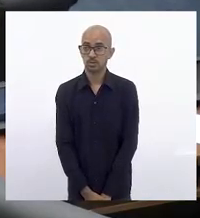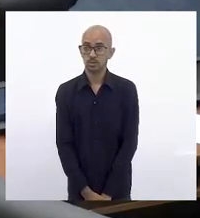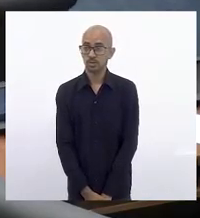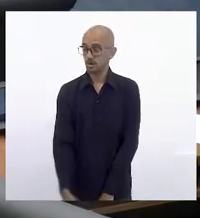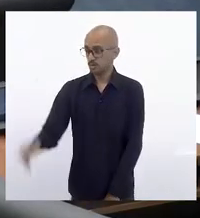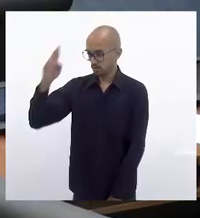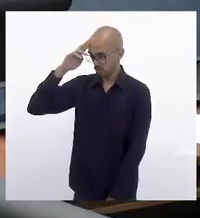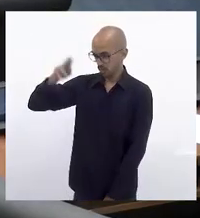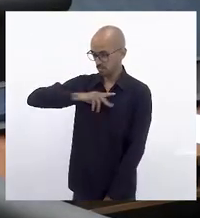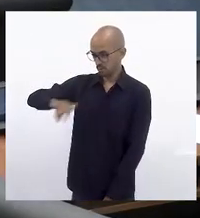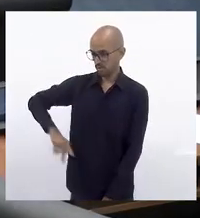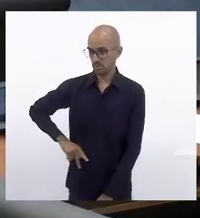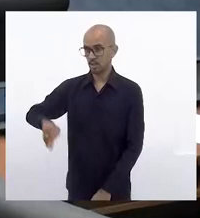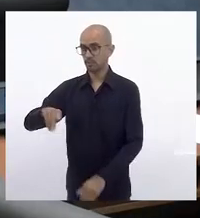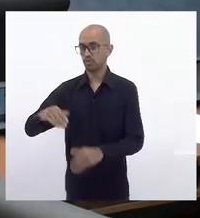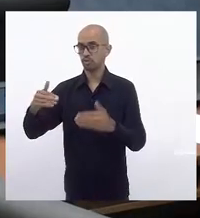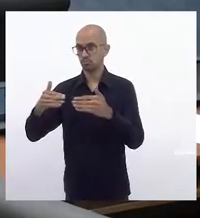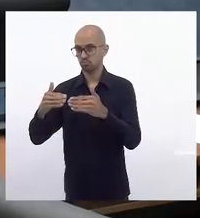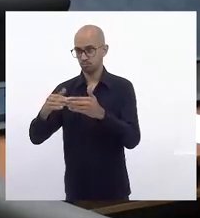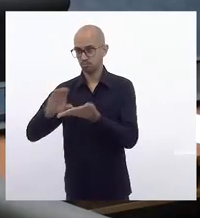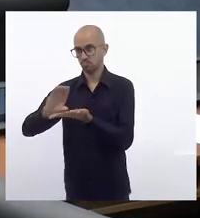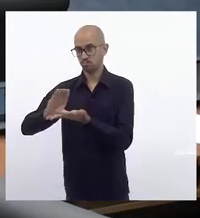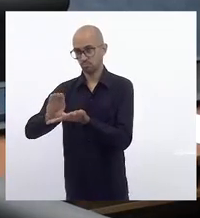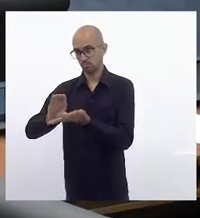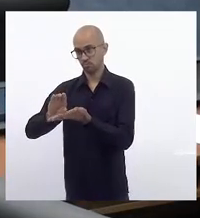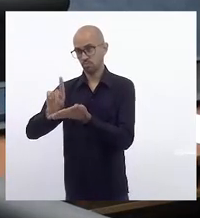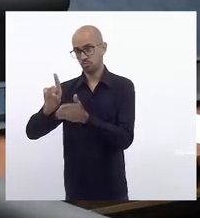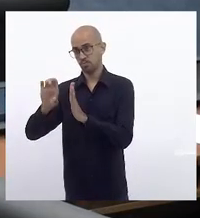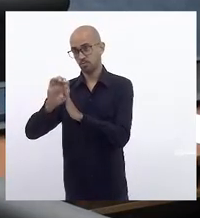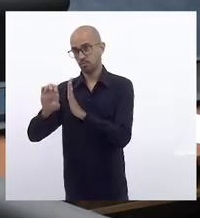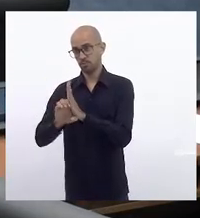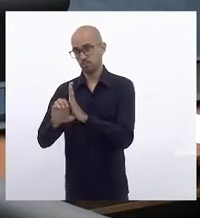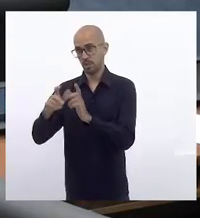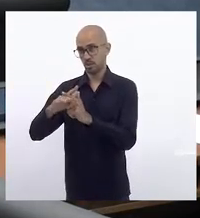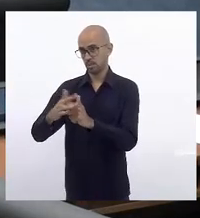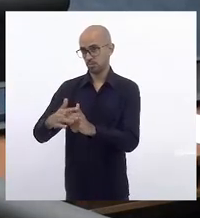Senhor presidente, parecer é pela constitucionalidade com emenda.